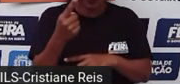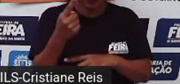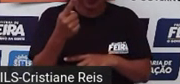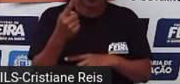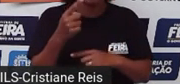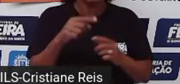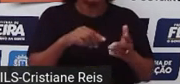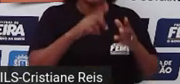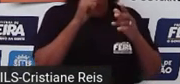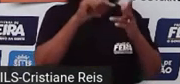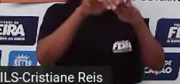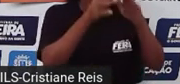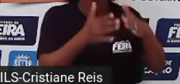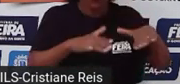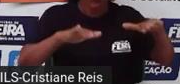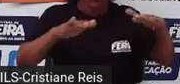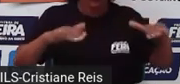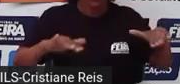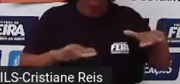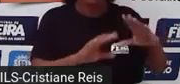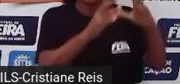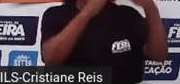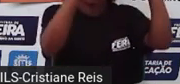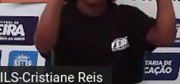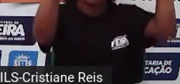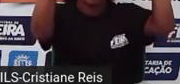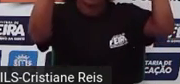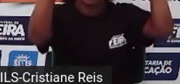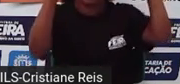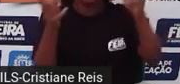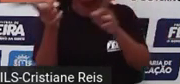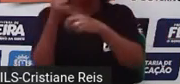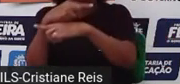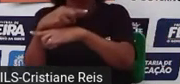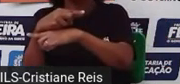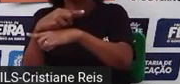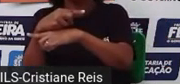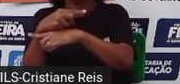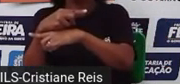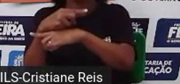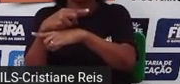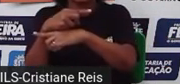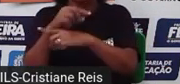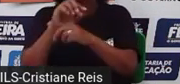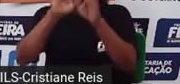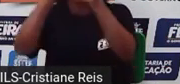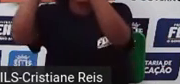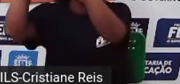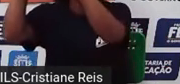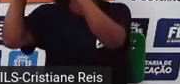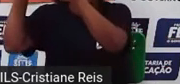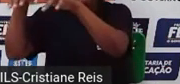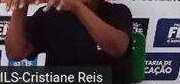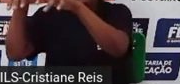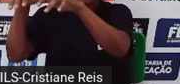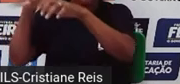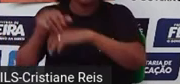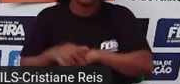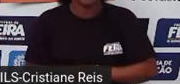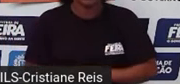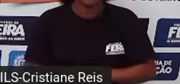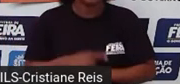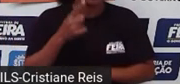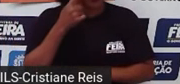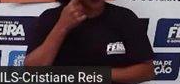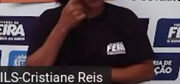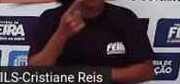é facinho é só lembrar né é que uma ao contrário da outra Bom vamos lá então olha aqui as consequências gente